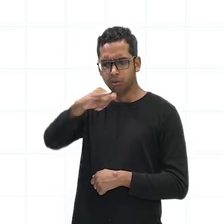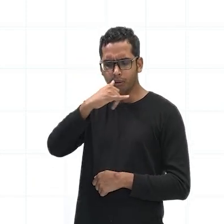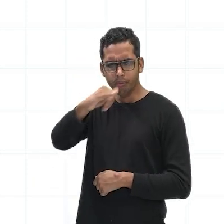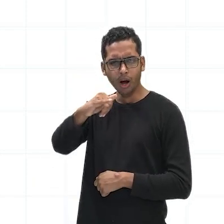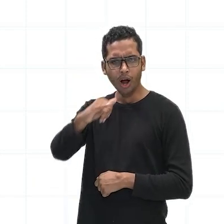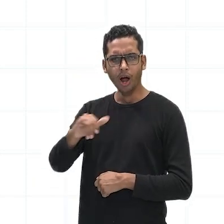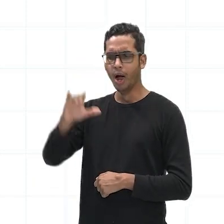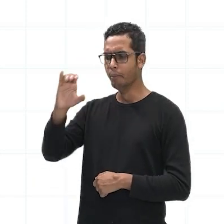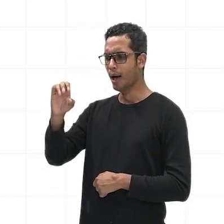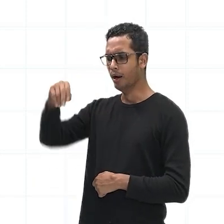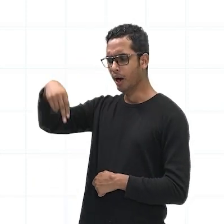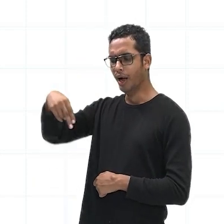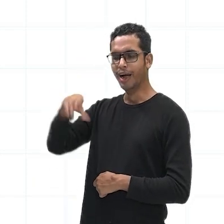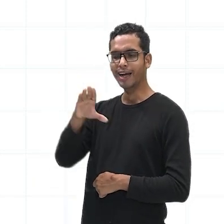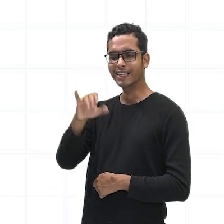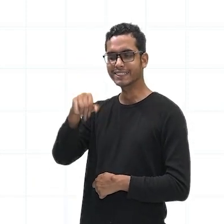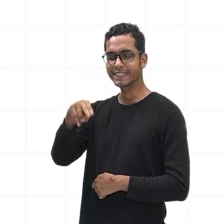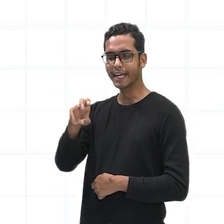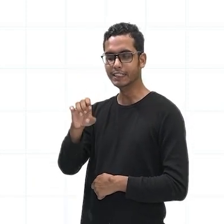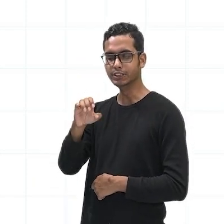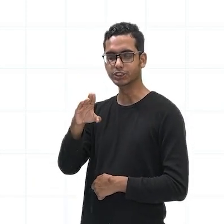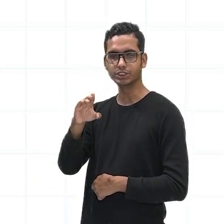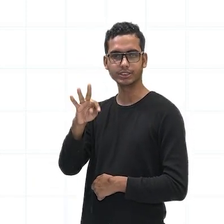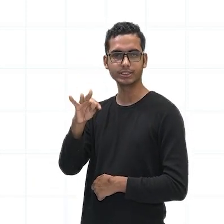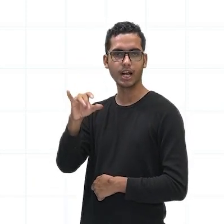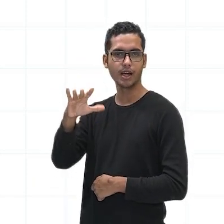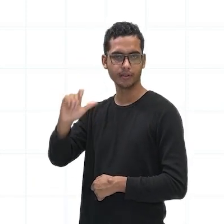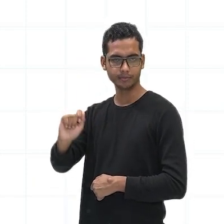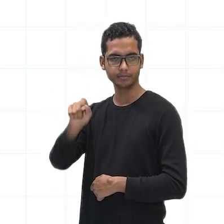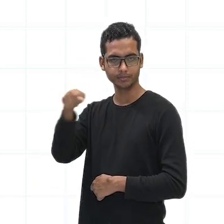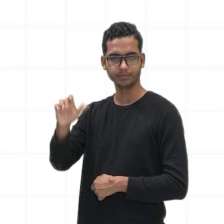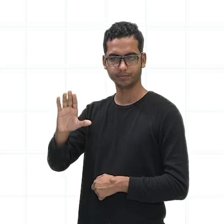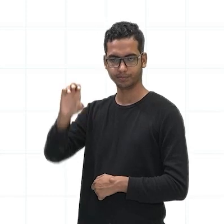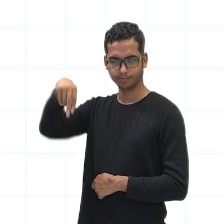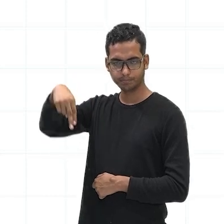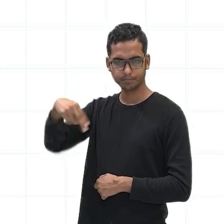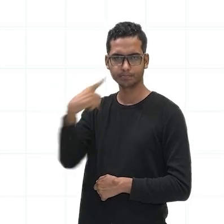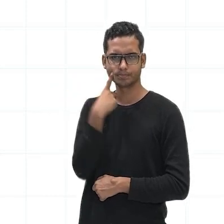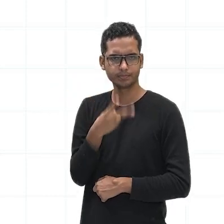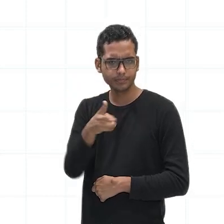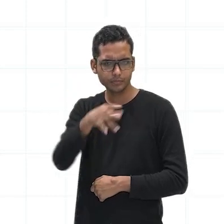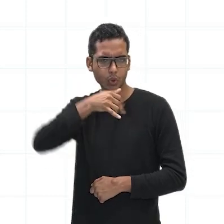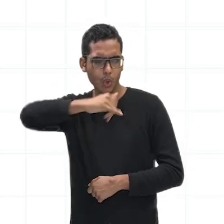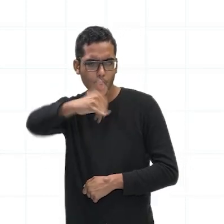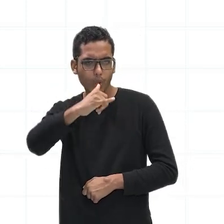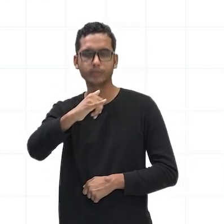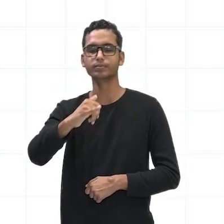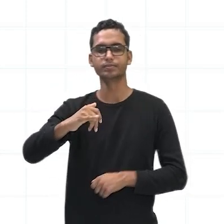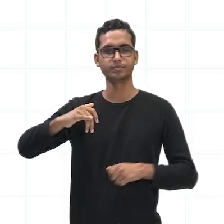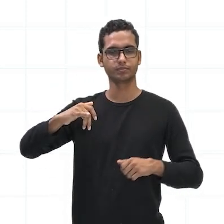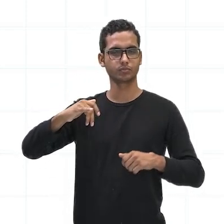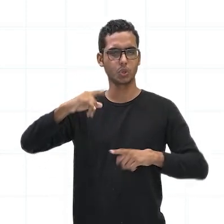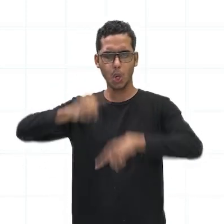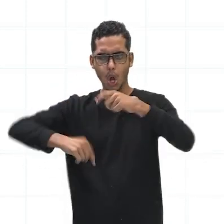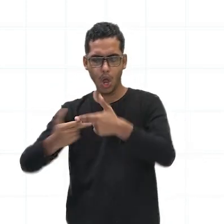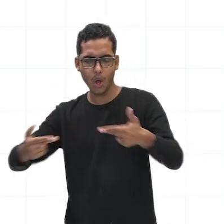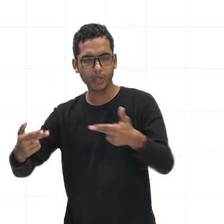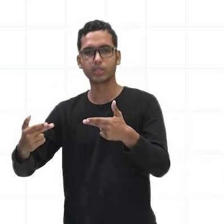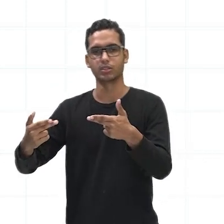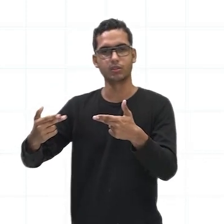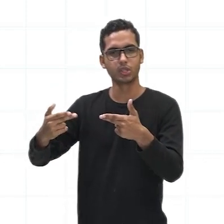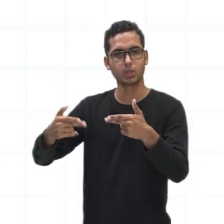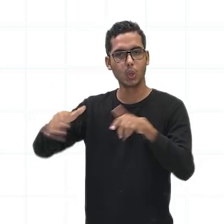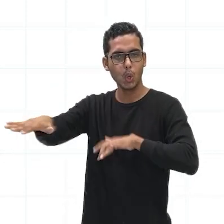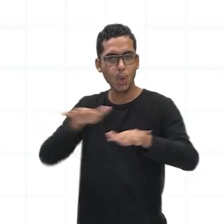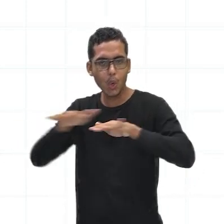de energia que está relacionado ao movimento, né? Então, sempre que a gente observar ali um corpo realizando um movimento, a gente sabe que está se tratando